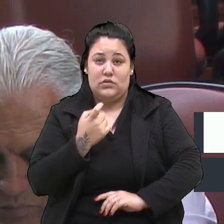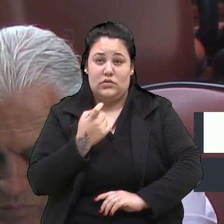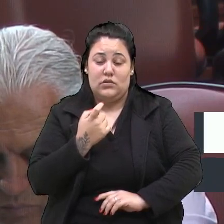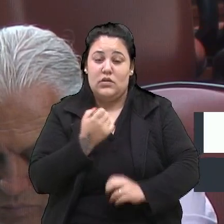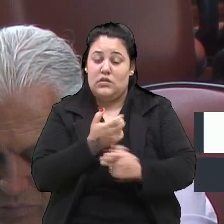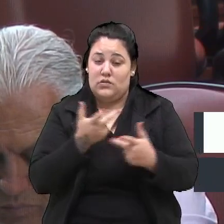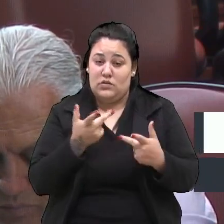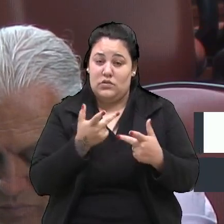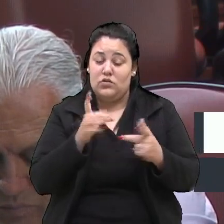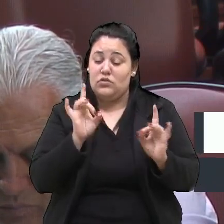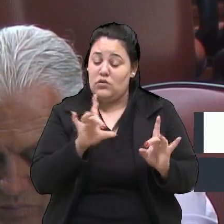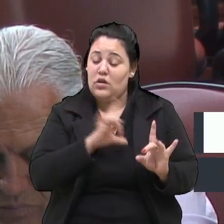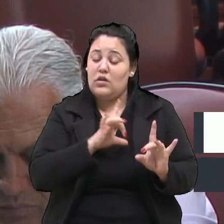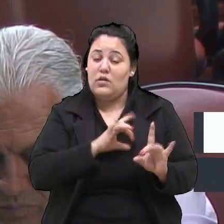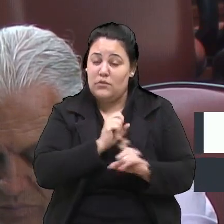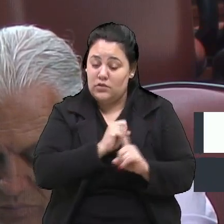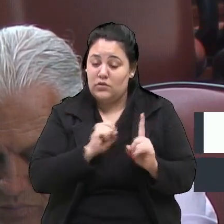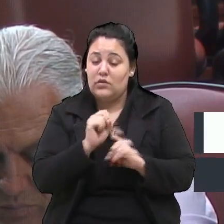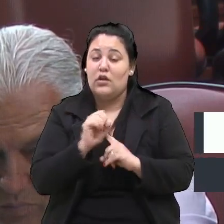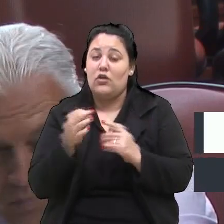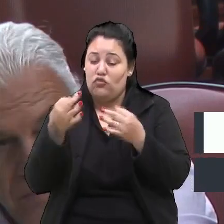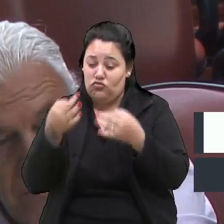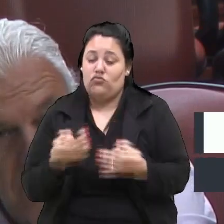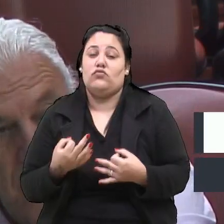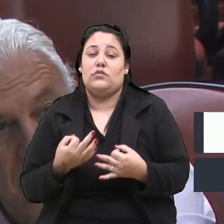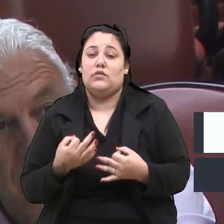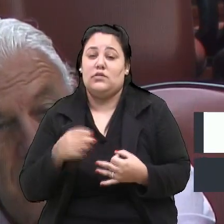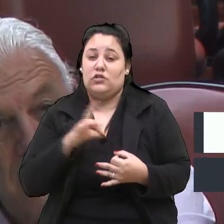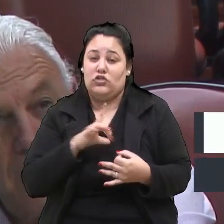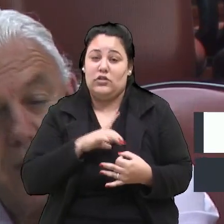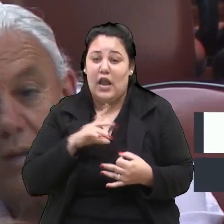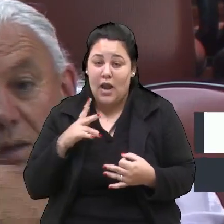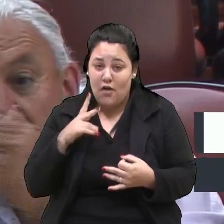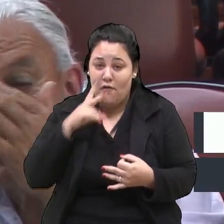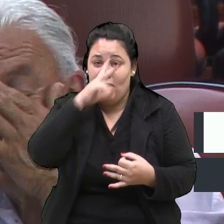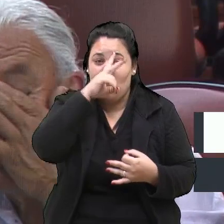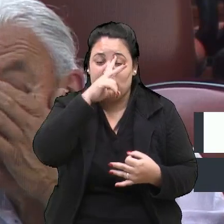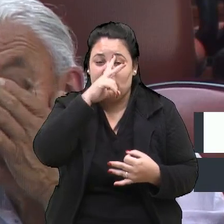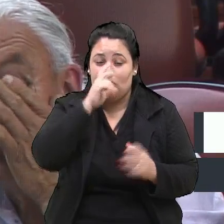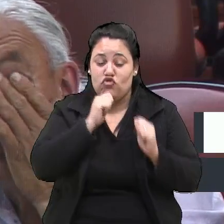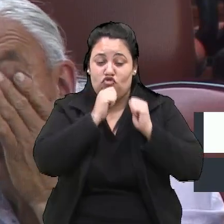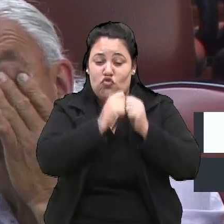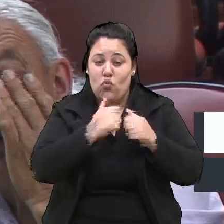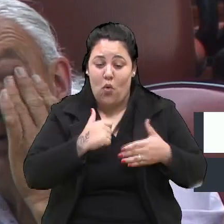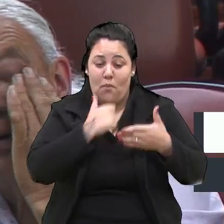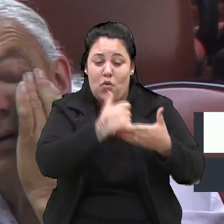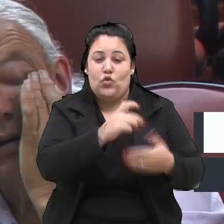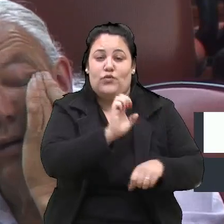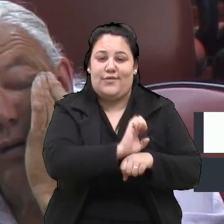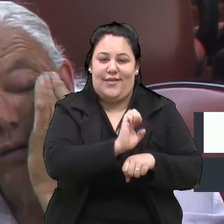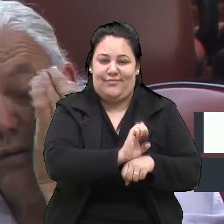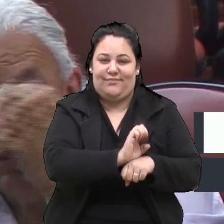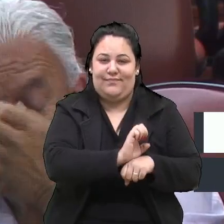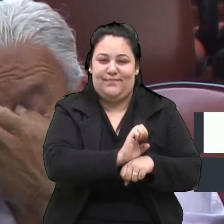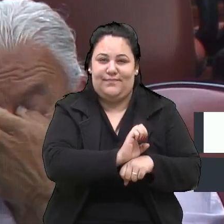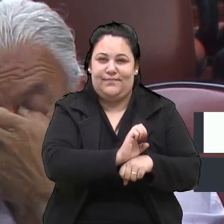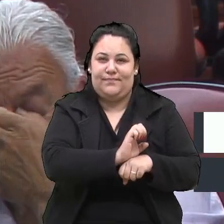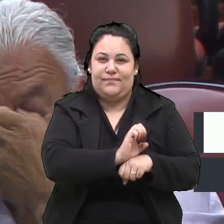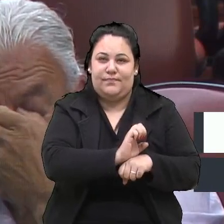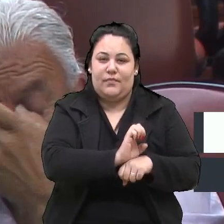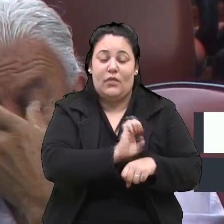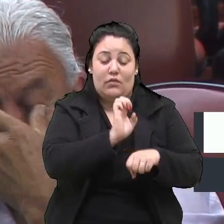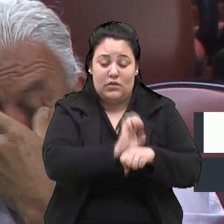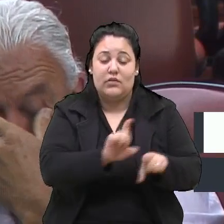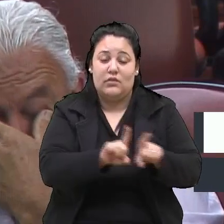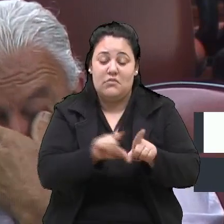uma sociedade justa quando a gente tem o fortalecimento do Estado. E o Estado, a gente passa pelo fortalecimento também dos